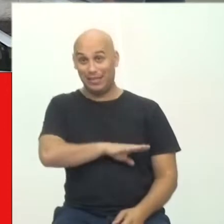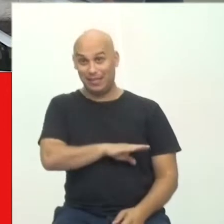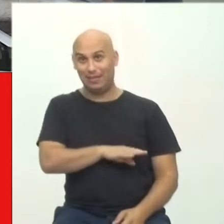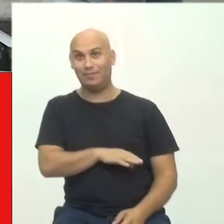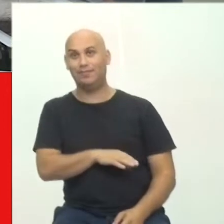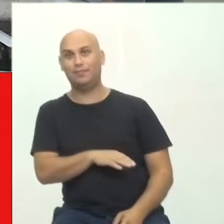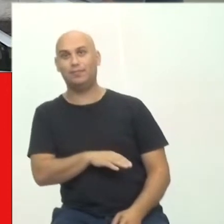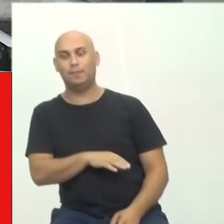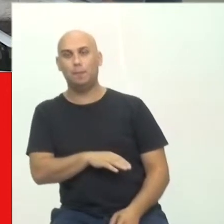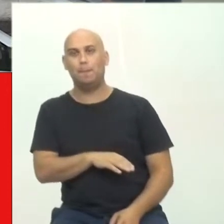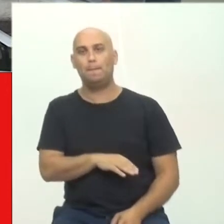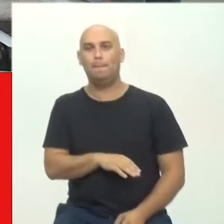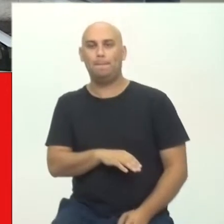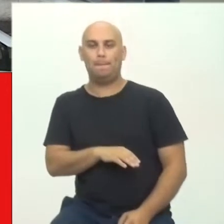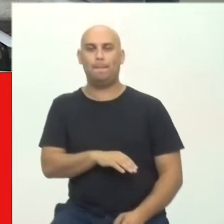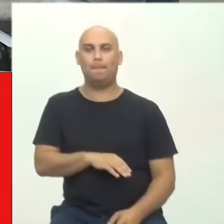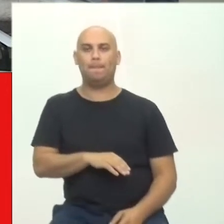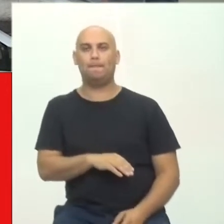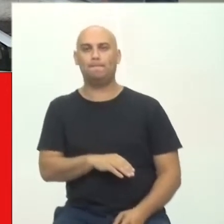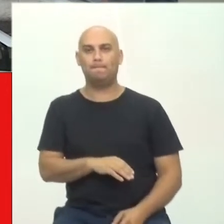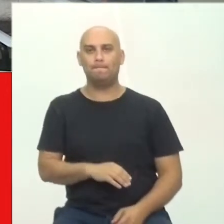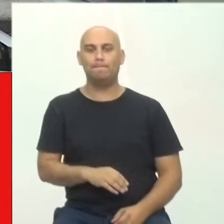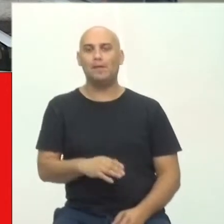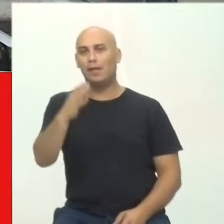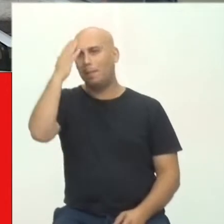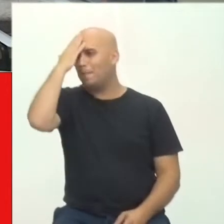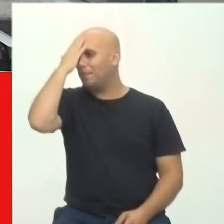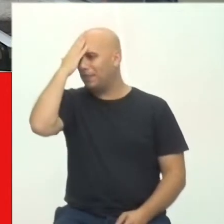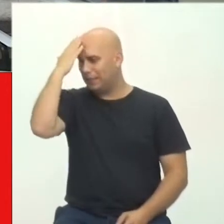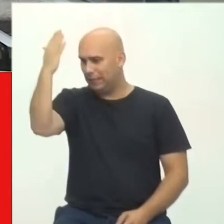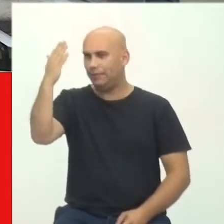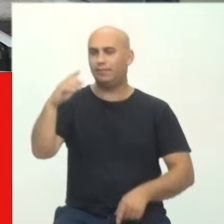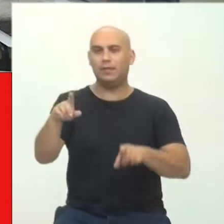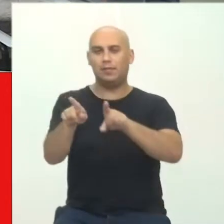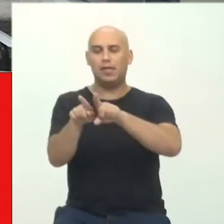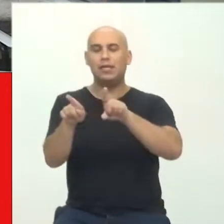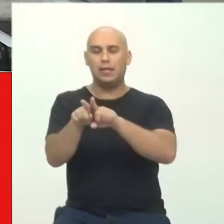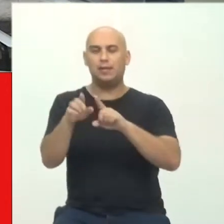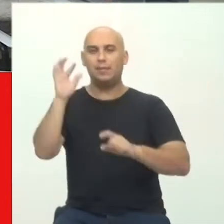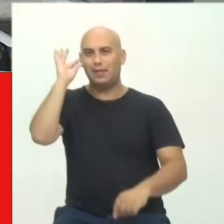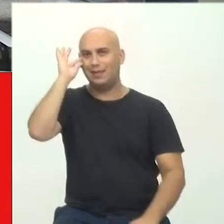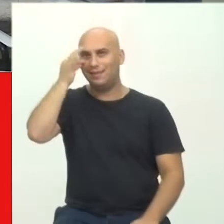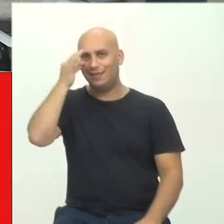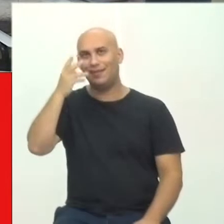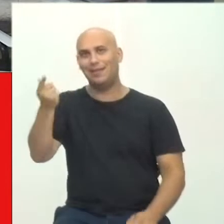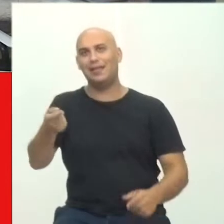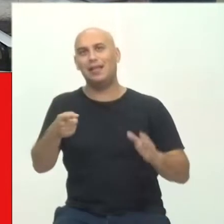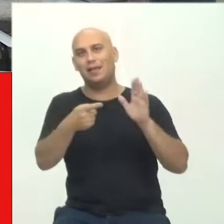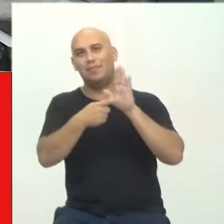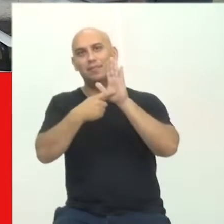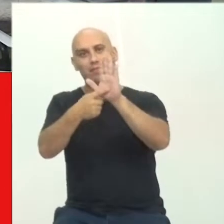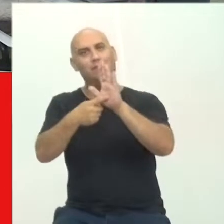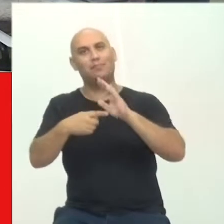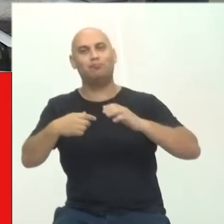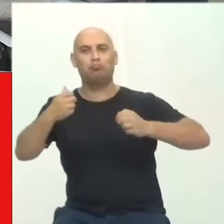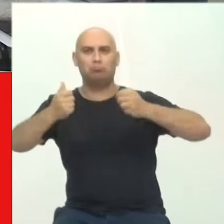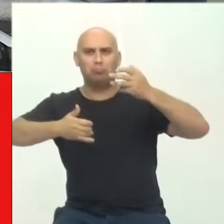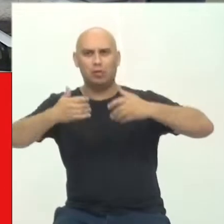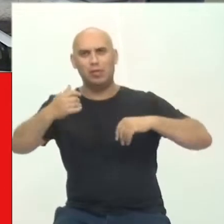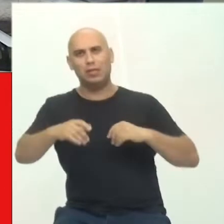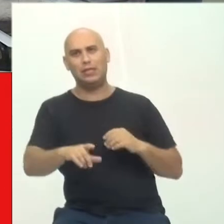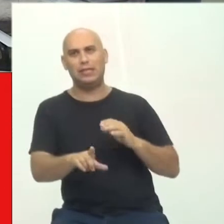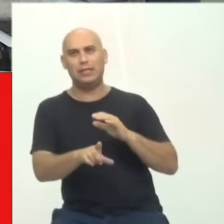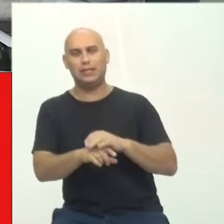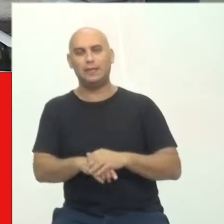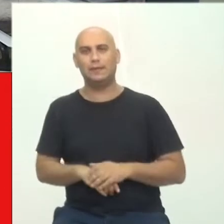Laís e Sueli. Obrigado pela presença de vocês. Se vocês querem fazer algum comentário antes de fazer a